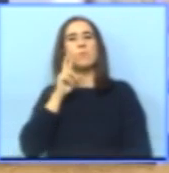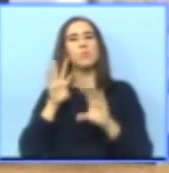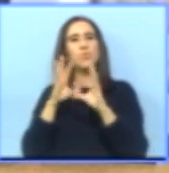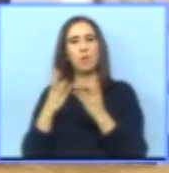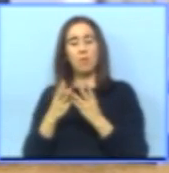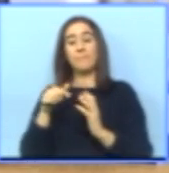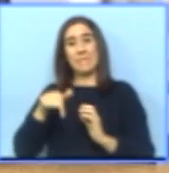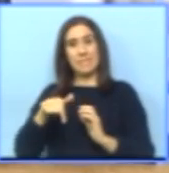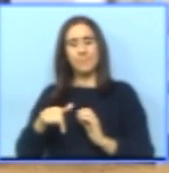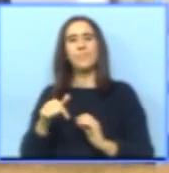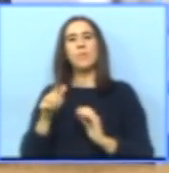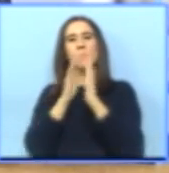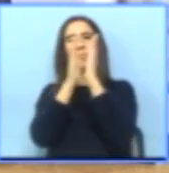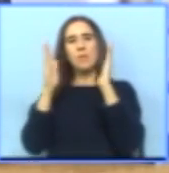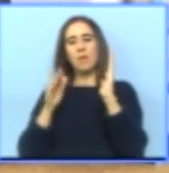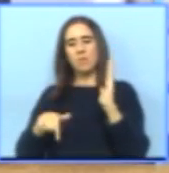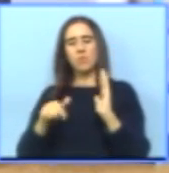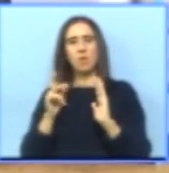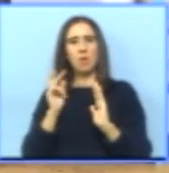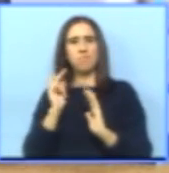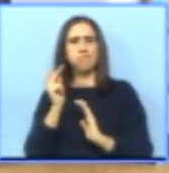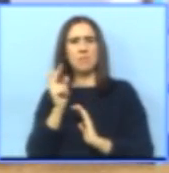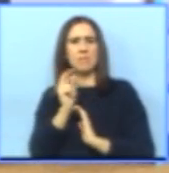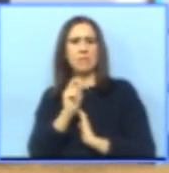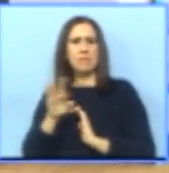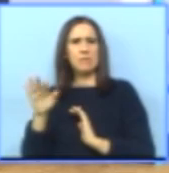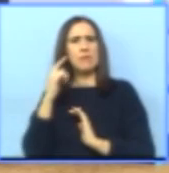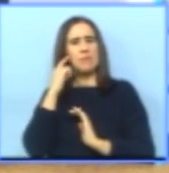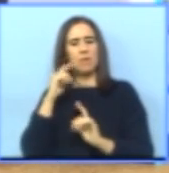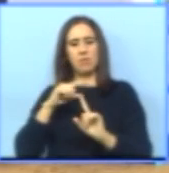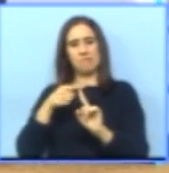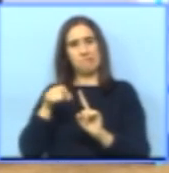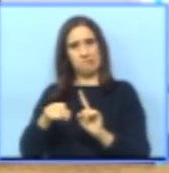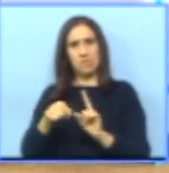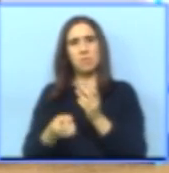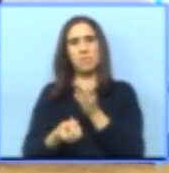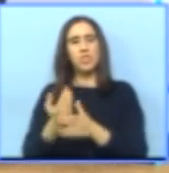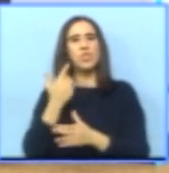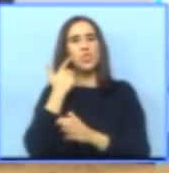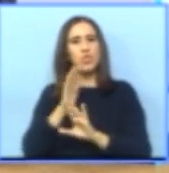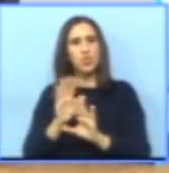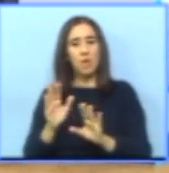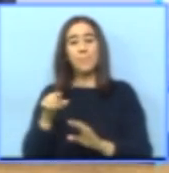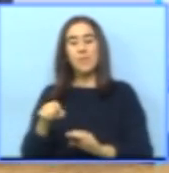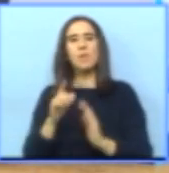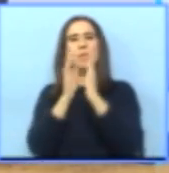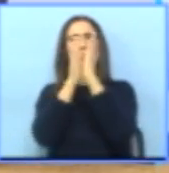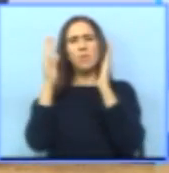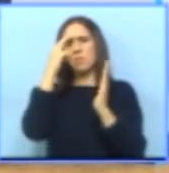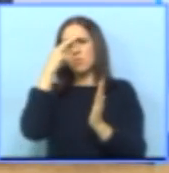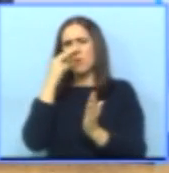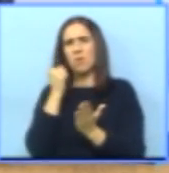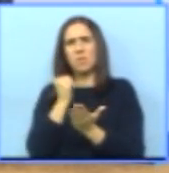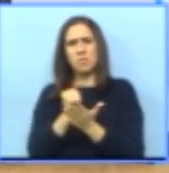vai comemorar os 300 anos do início do seu estabelecimento. E essa é uma biblioteca histórica, uma das